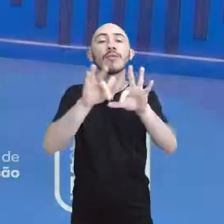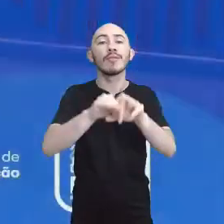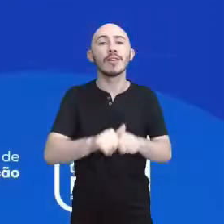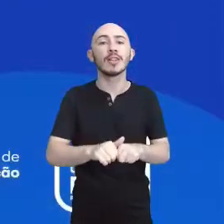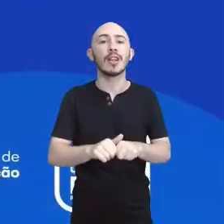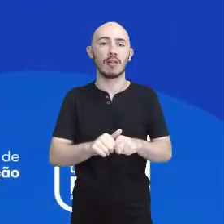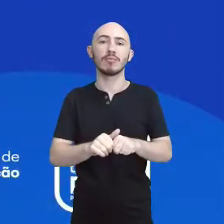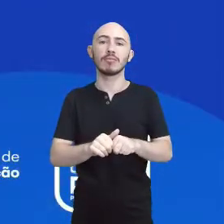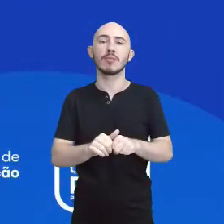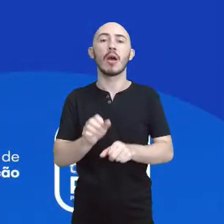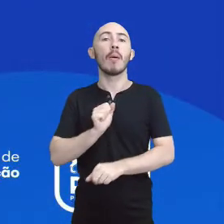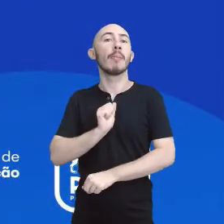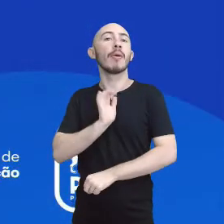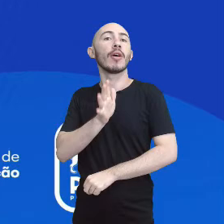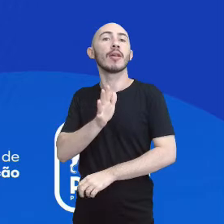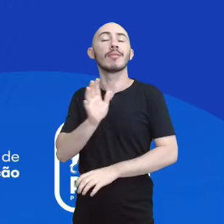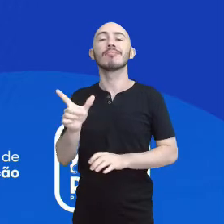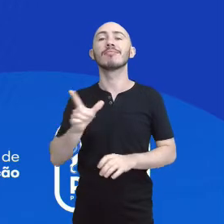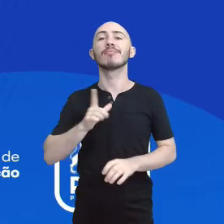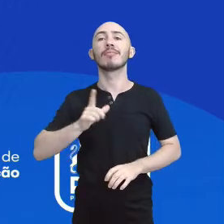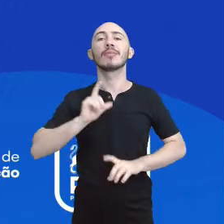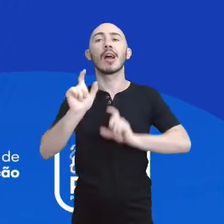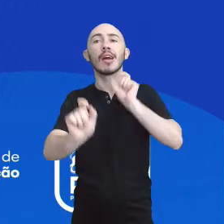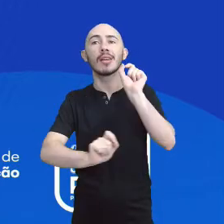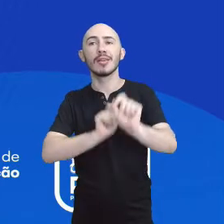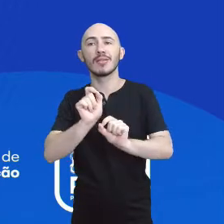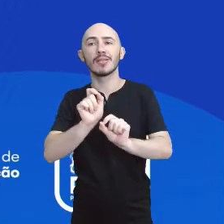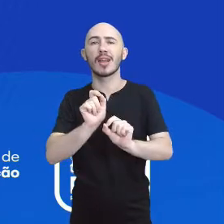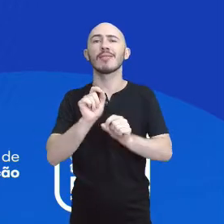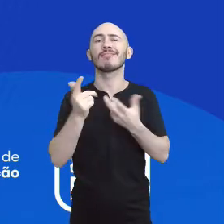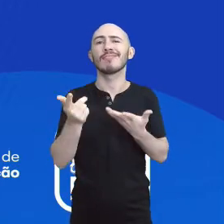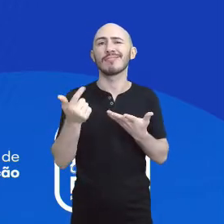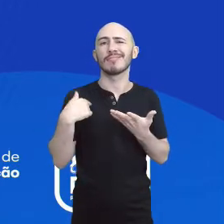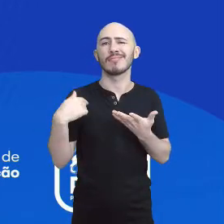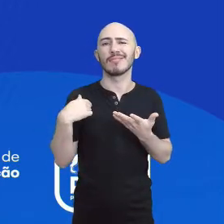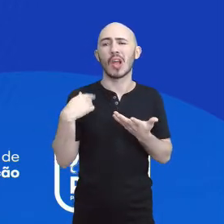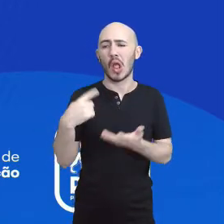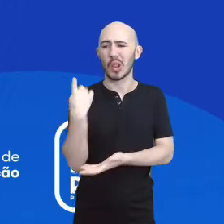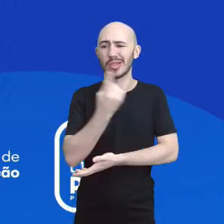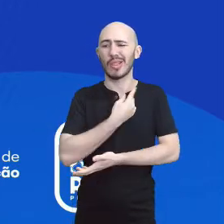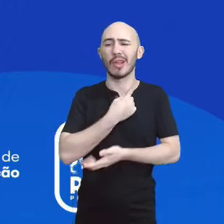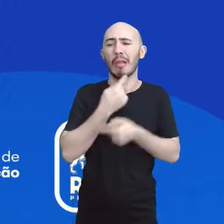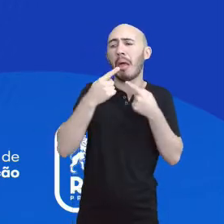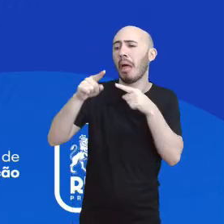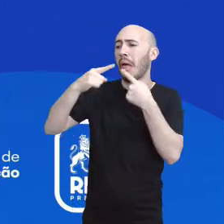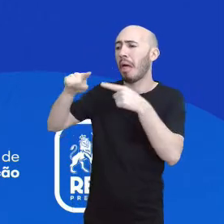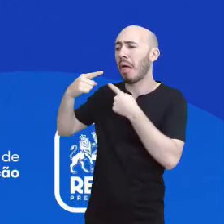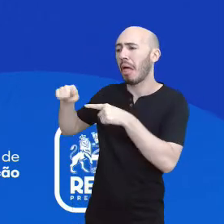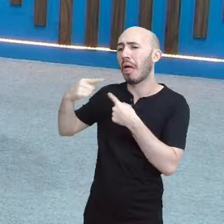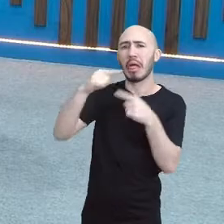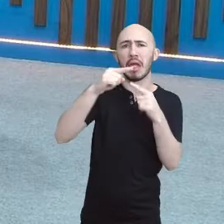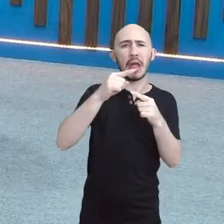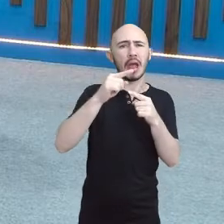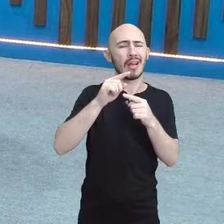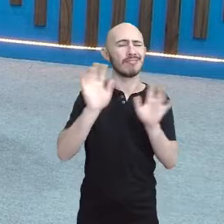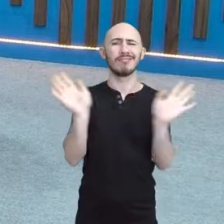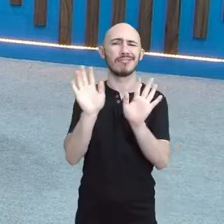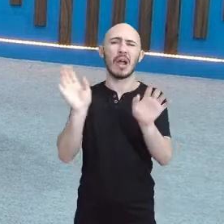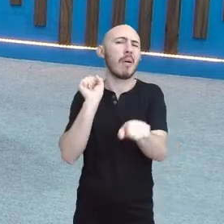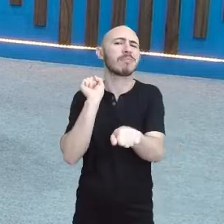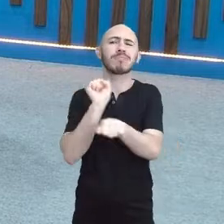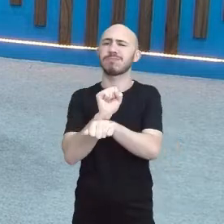bacana, é o que, ó? Sair do velho reclame. Então vamos parar de só